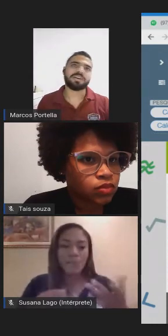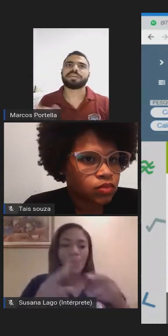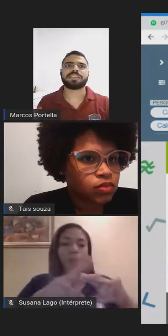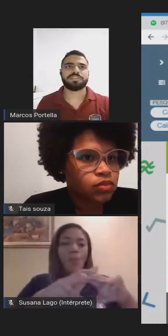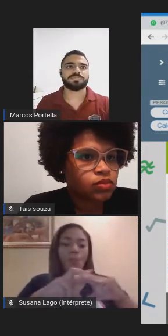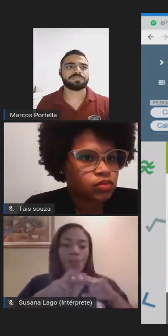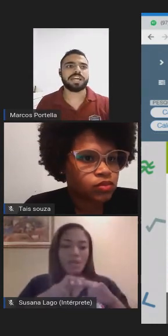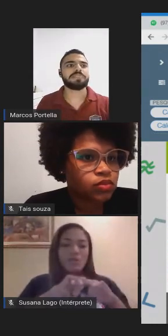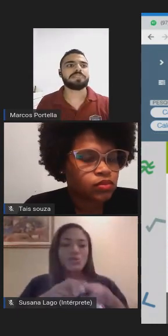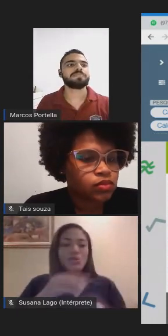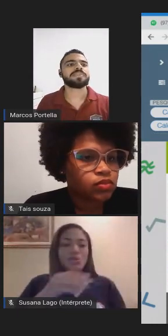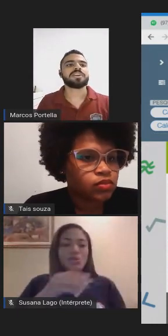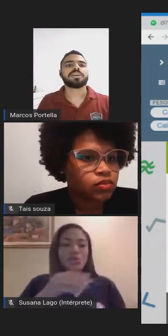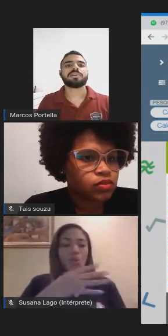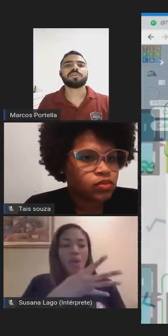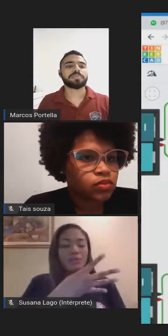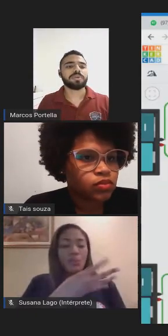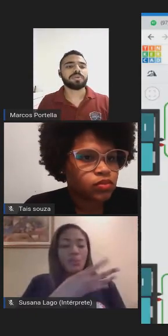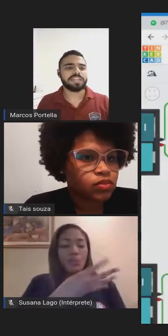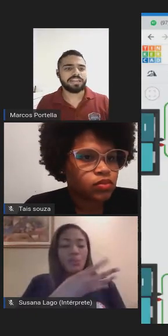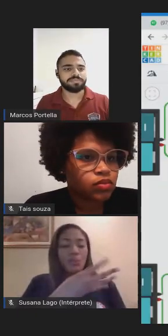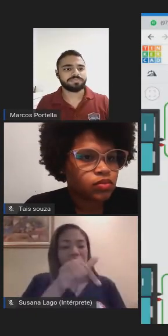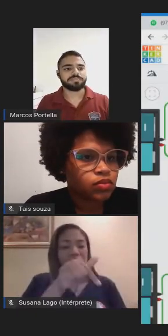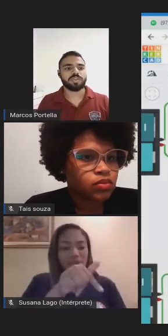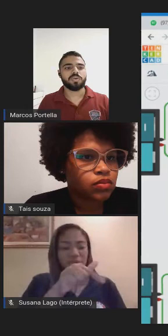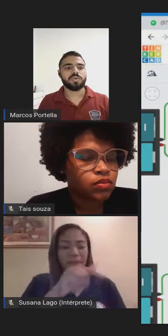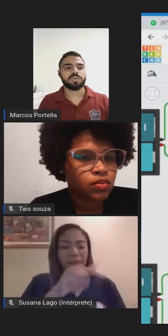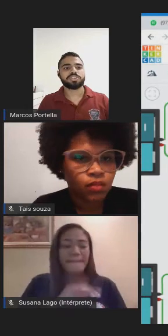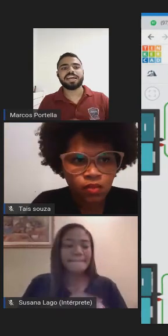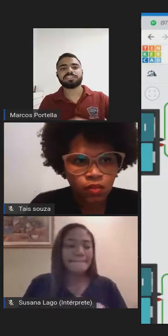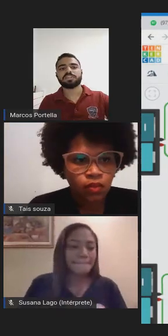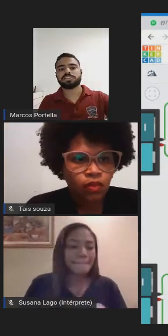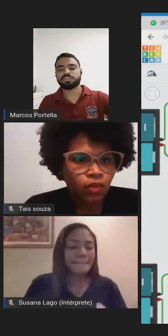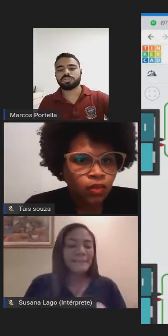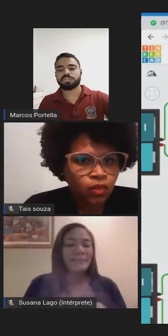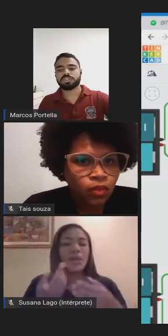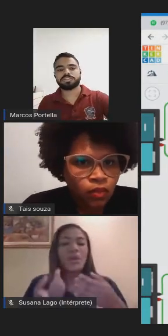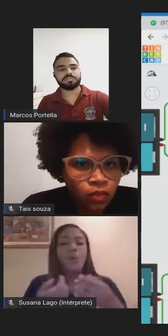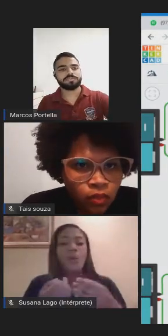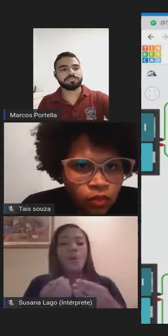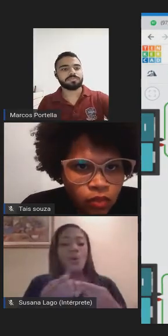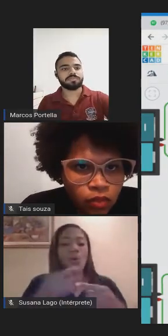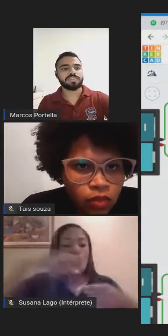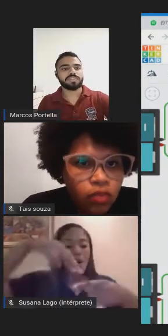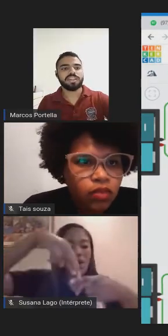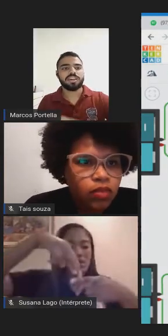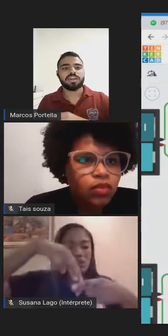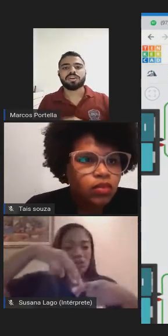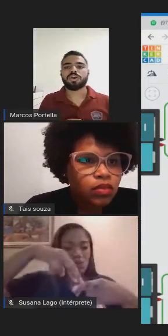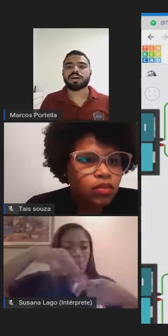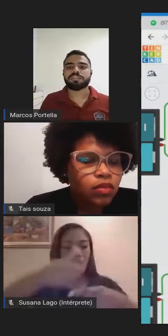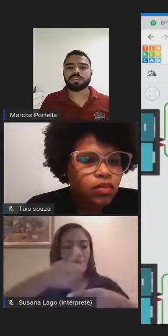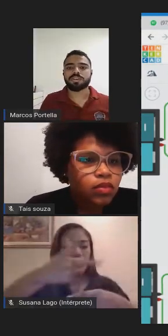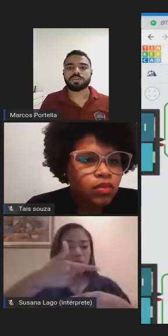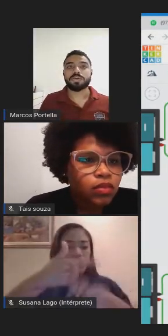que dá 467, tá? Então, quando eu tirar esses dois resistores